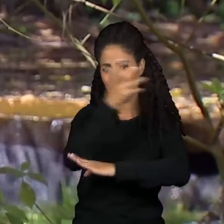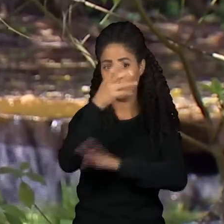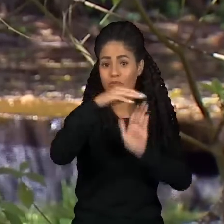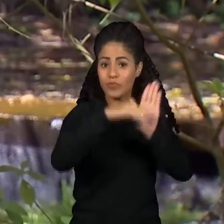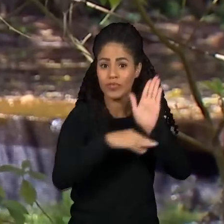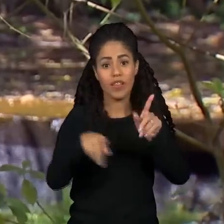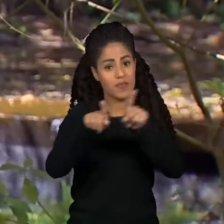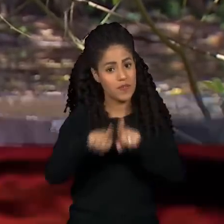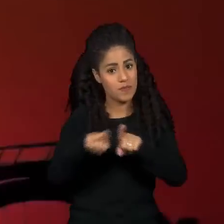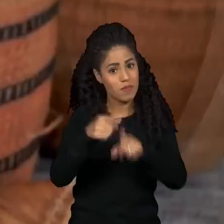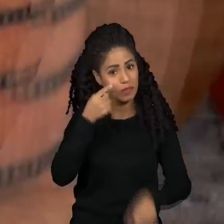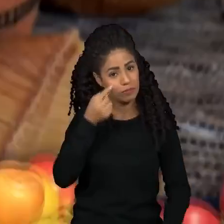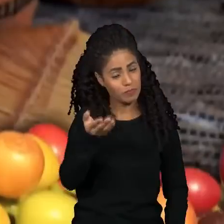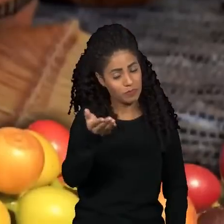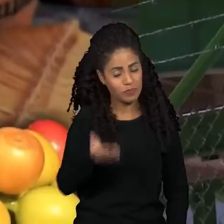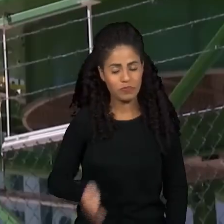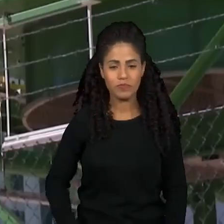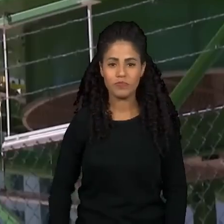E veja também